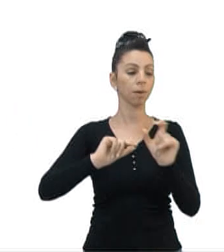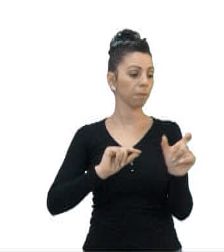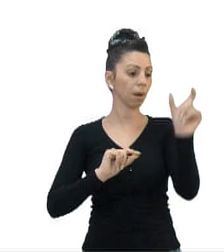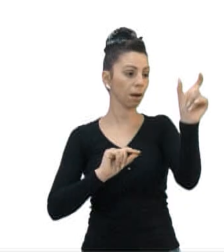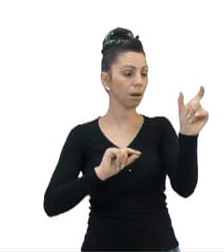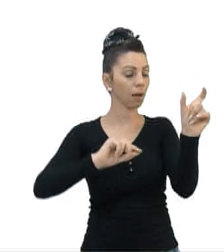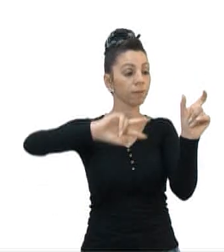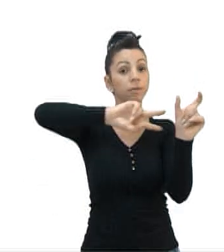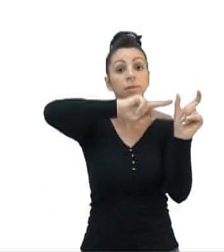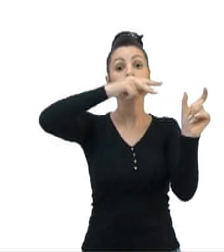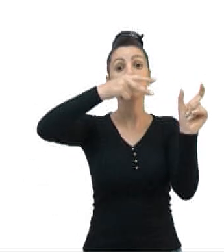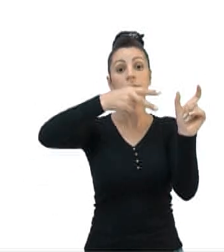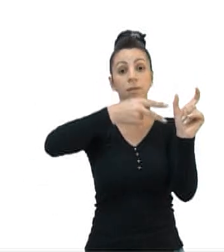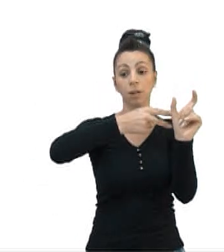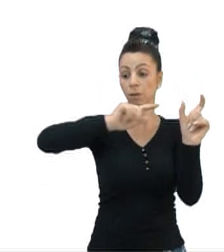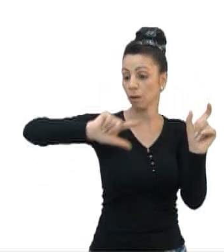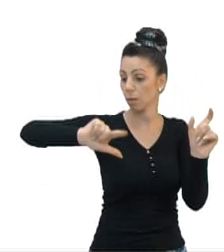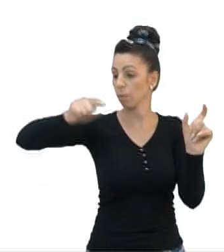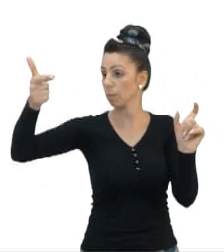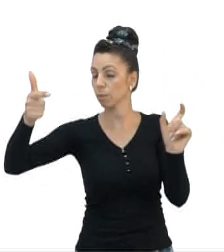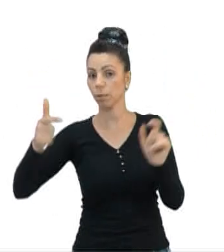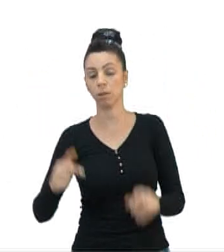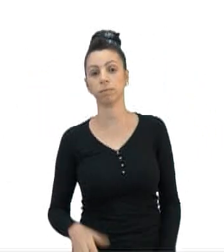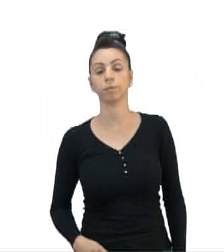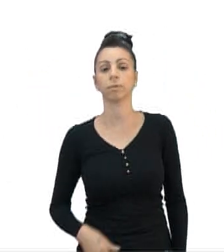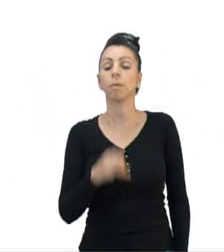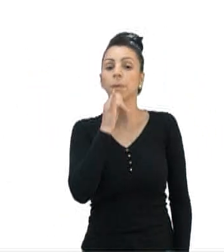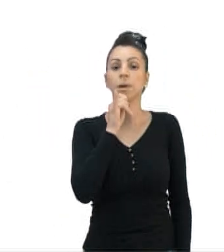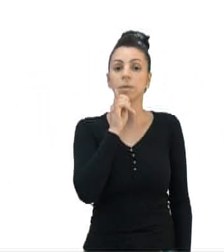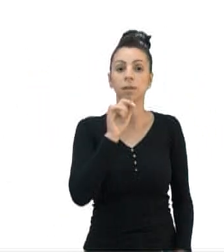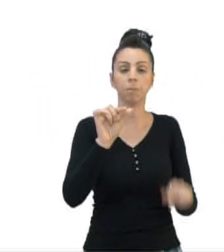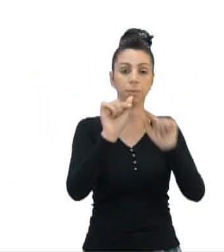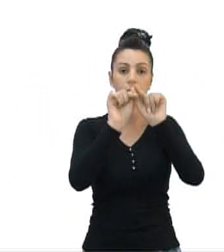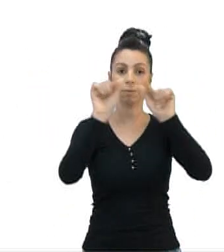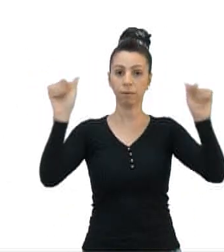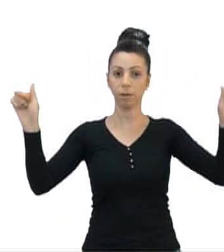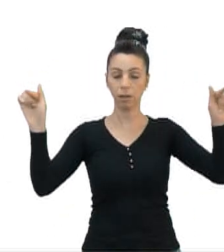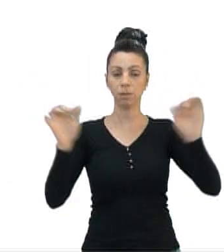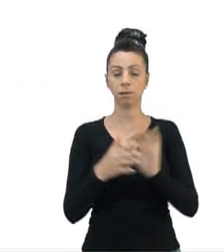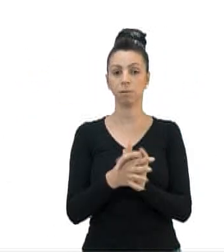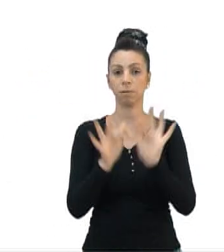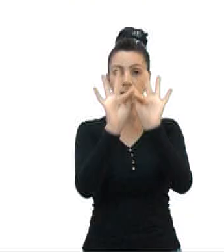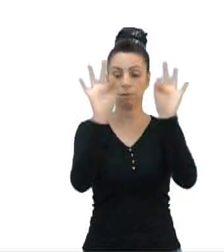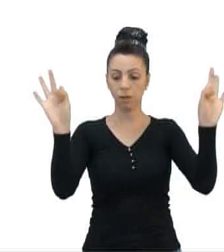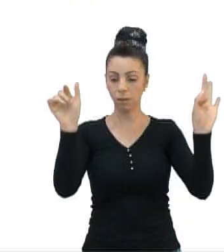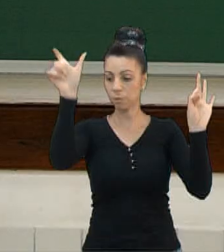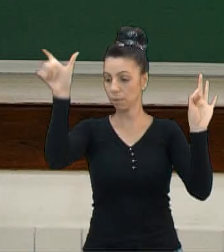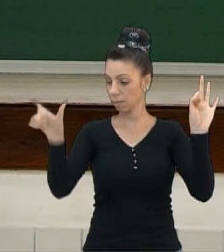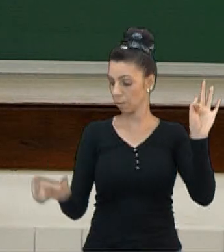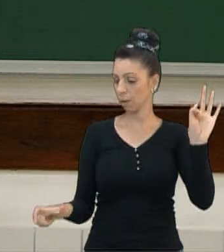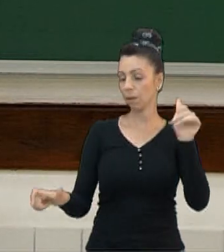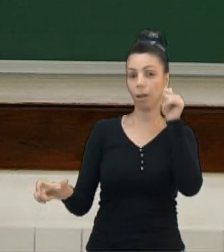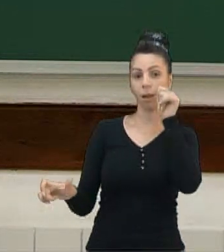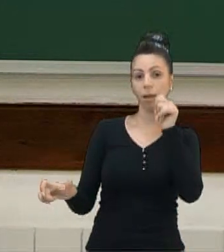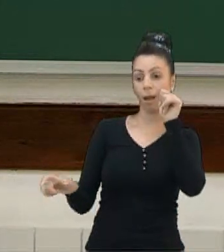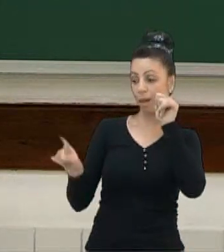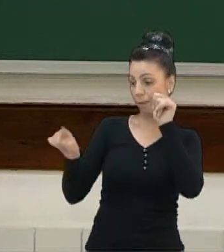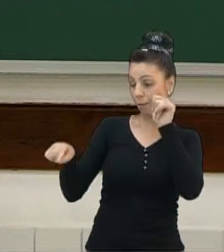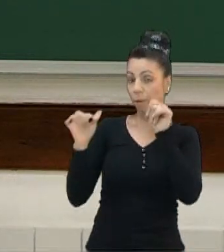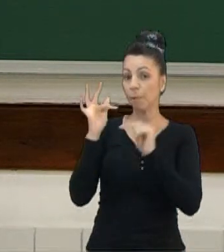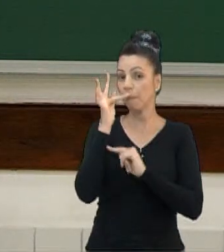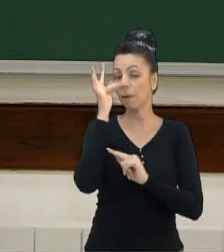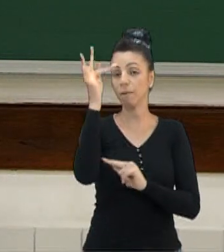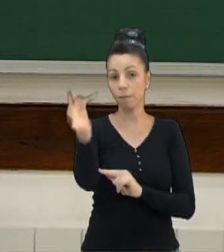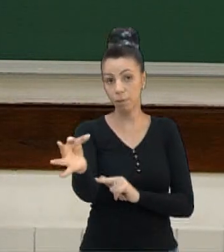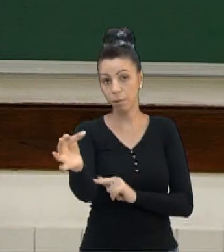né? Então, quando eu digo assim, ela é uma flor, né? Ela não é uma flor, eu estou me referindo a uma pessoa. A gente pode estar falando da delicadeza,